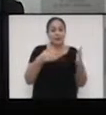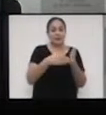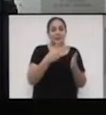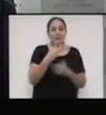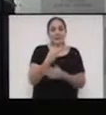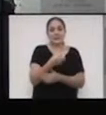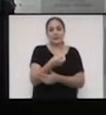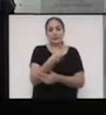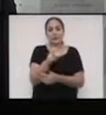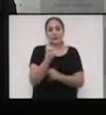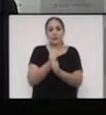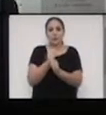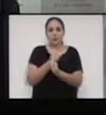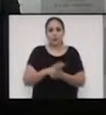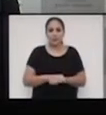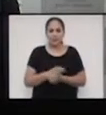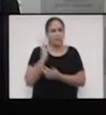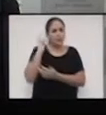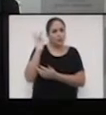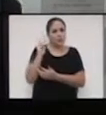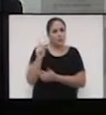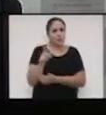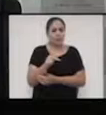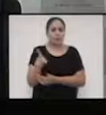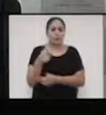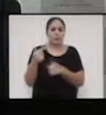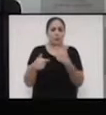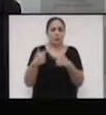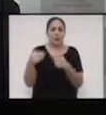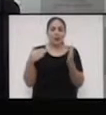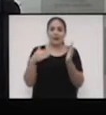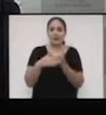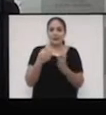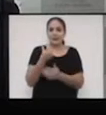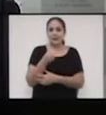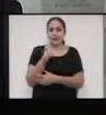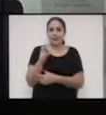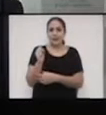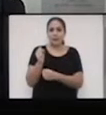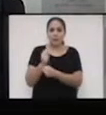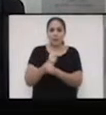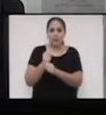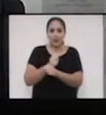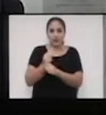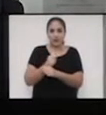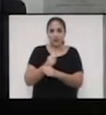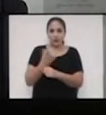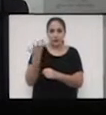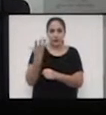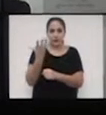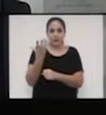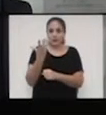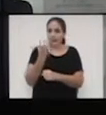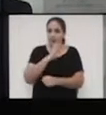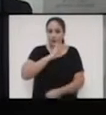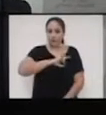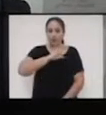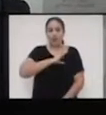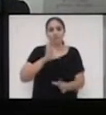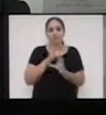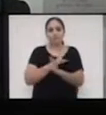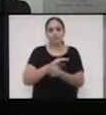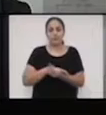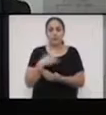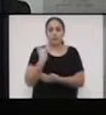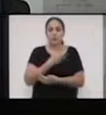anos. Então vejamos, né, uma professora trabalhar até os 65 anos e sem a garantia do salário integral. Então, a